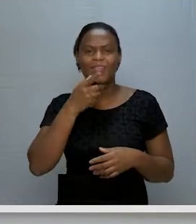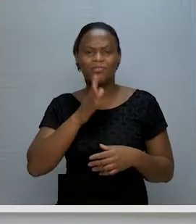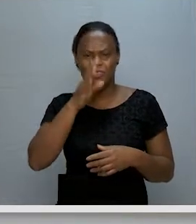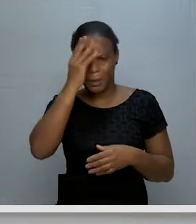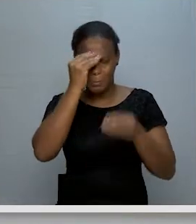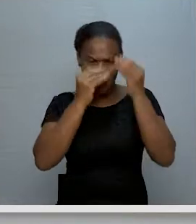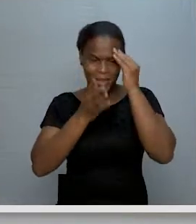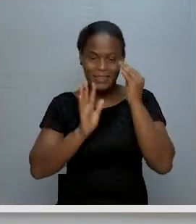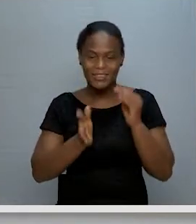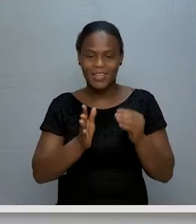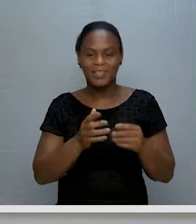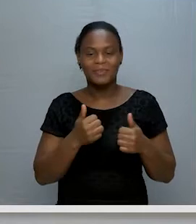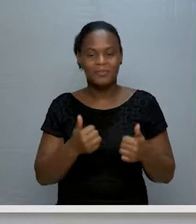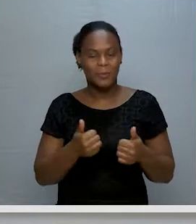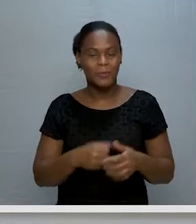sobre isso?